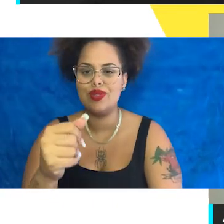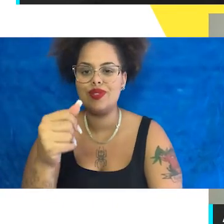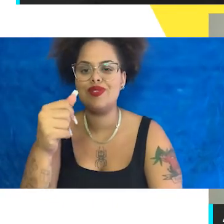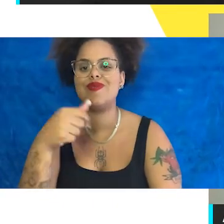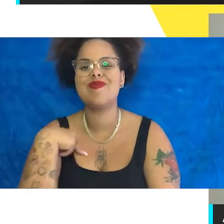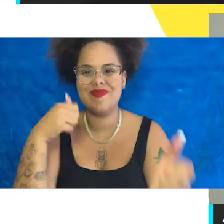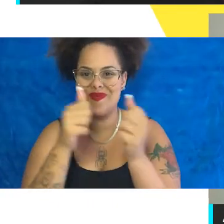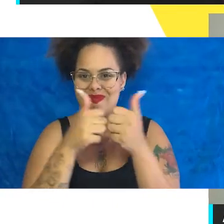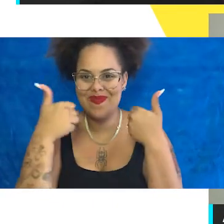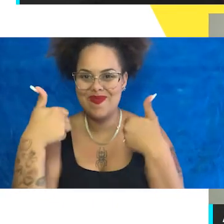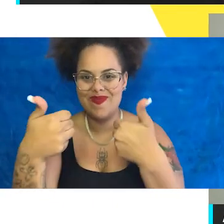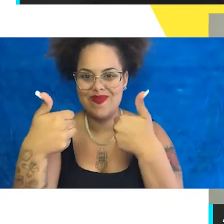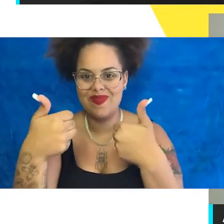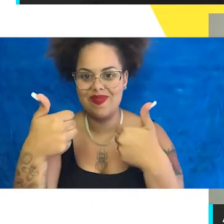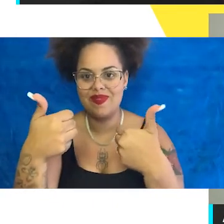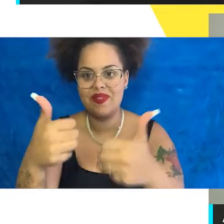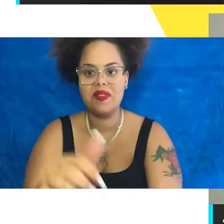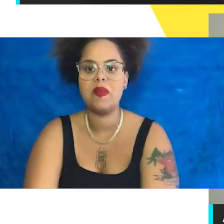nóis.